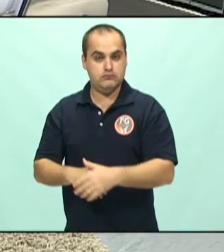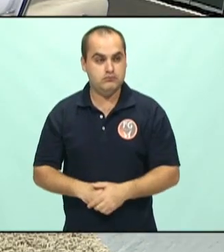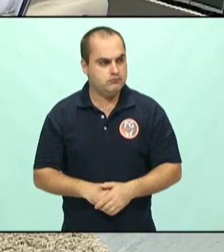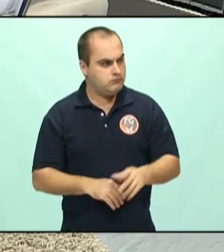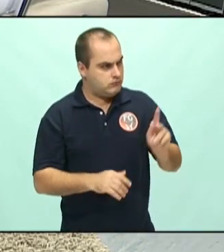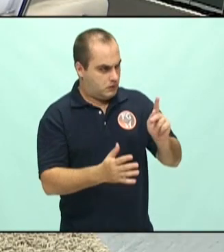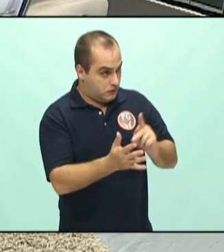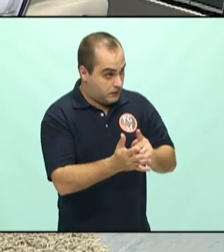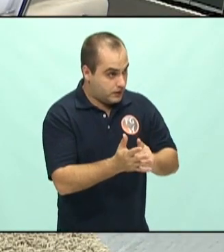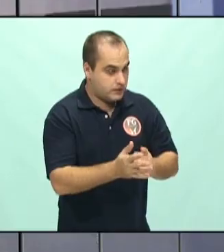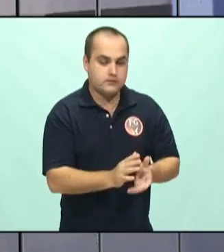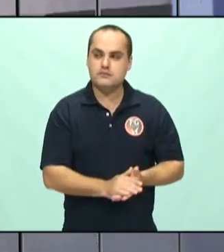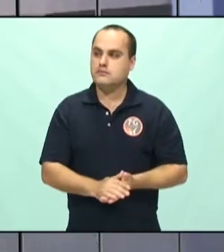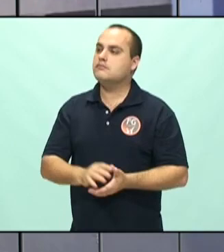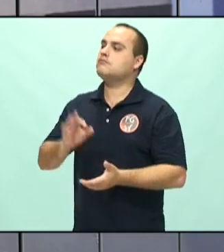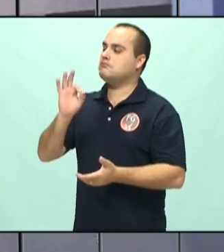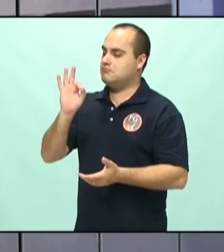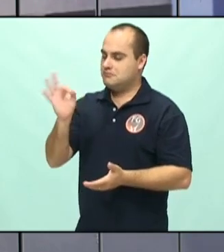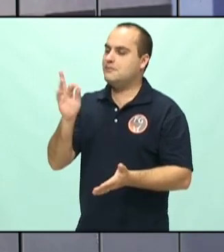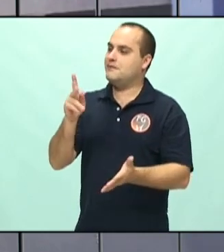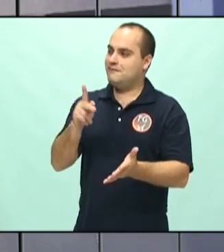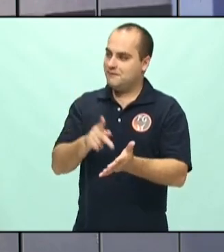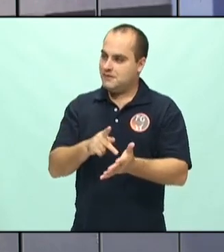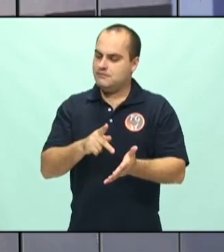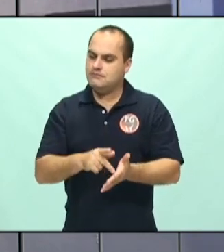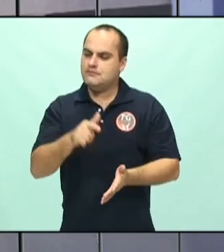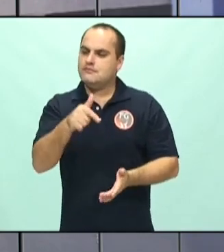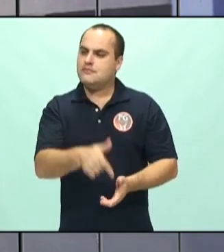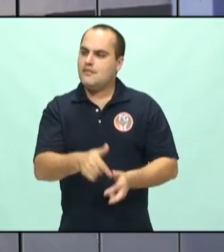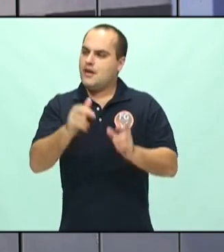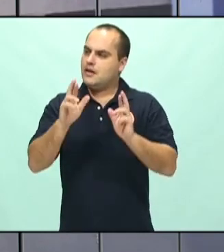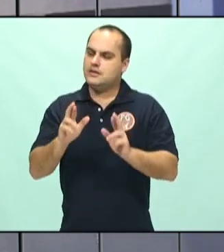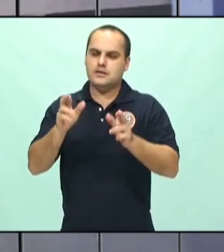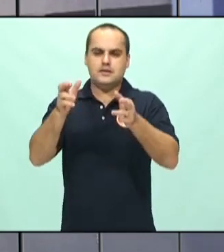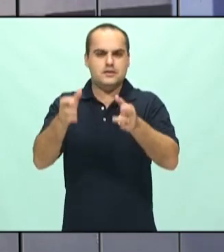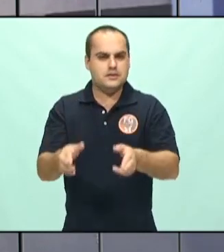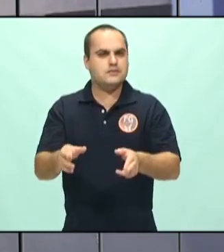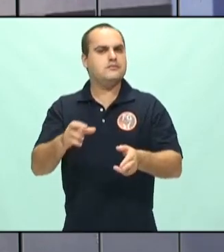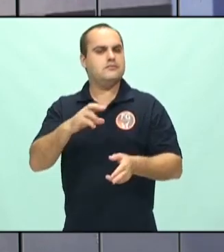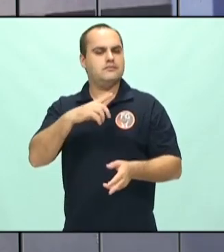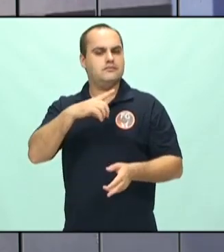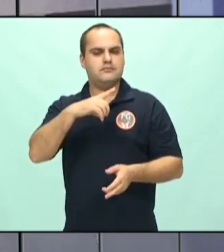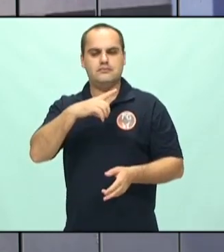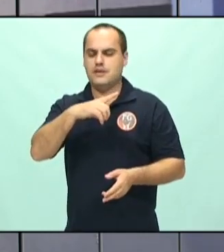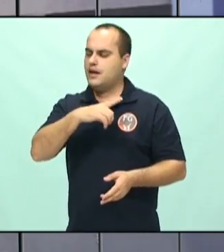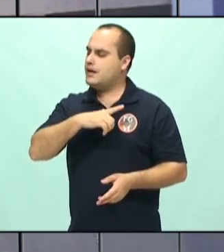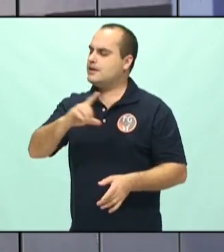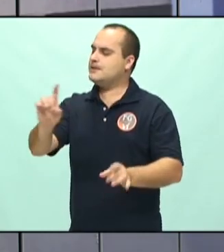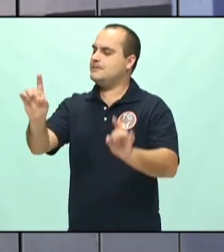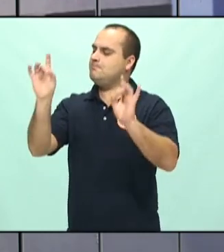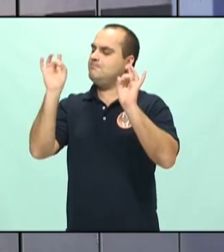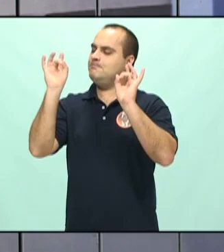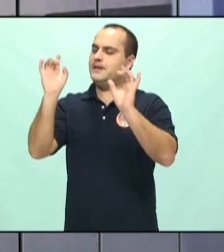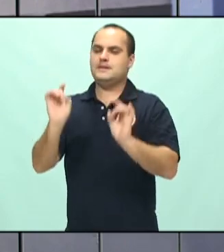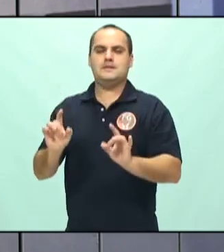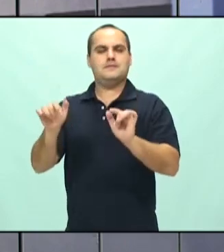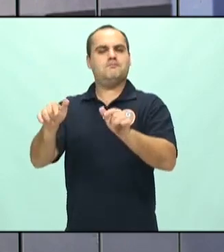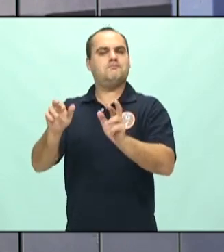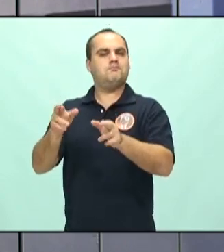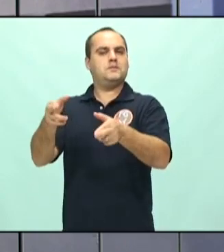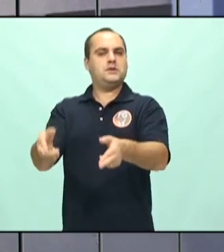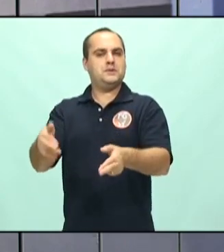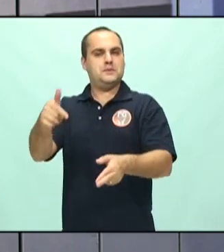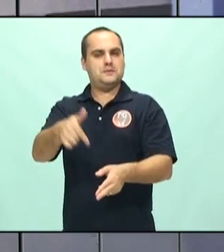verdade na verdade essa região nossa que é muito graças a deus não era privilegiada noé é no